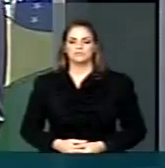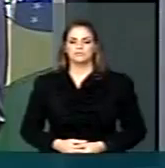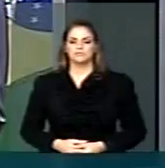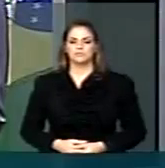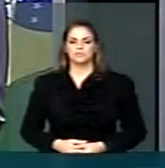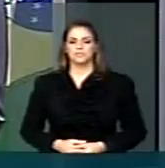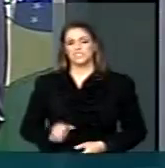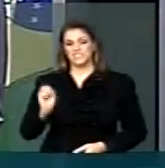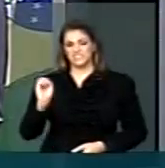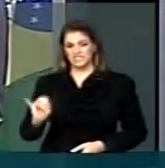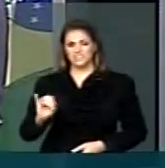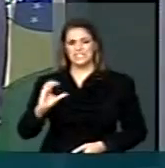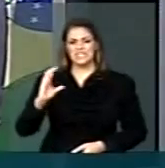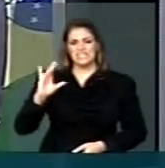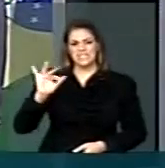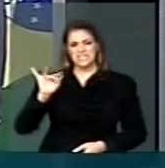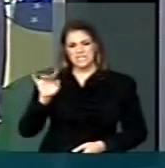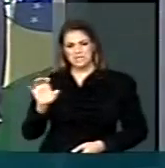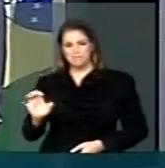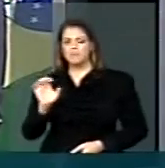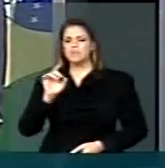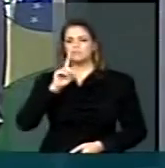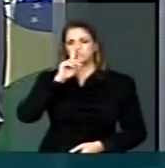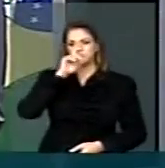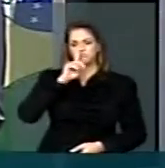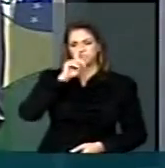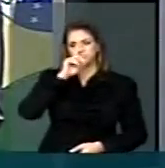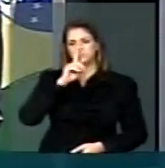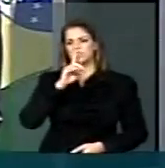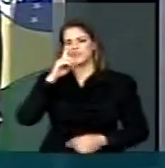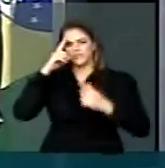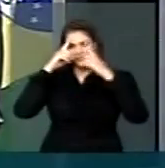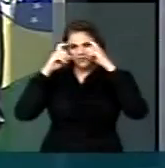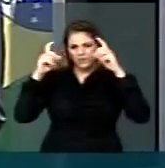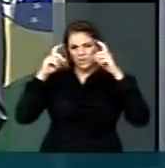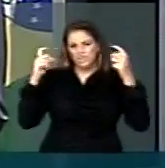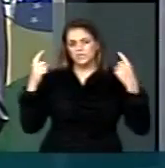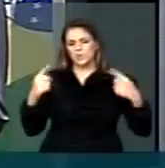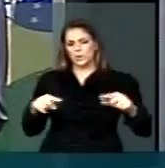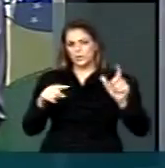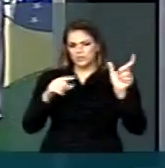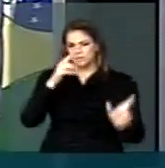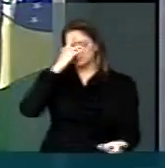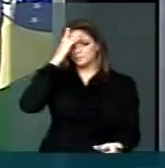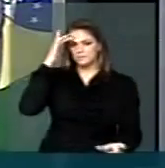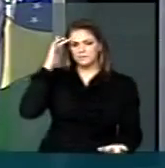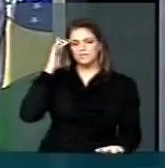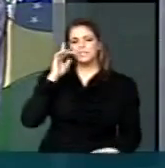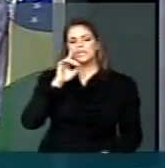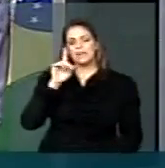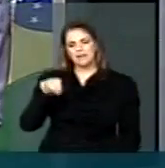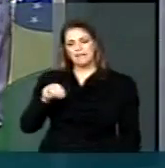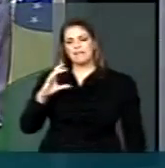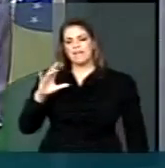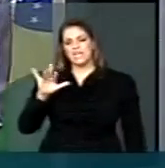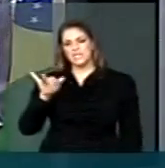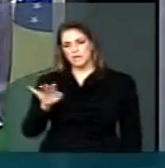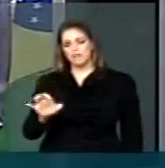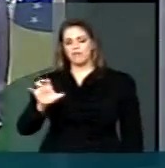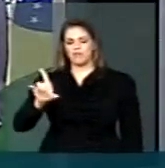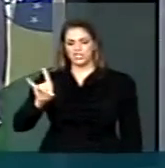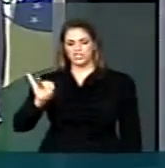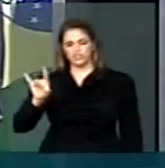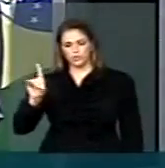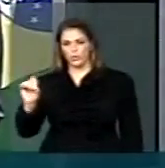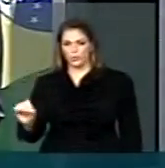ato infracional cometido mediante grave ameaça ou violência à pessoa, definido como crime hediondo nos termos dos incisos